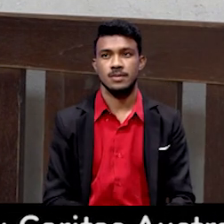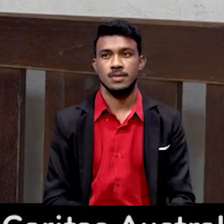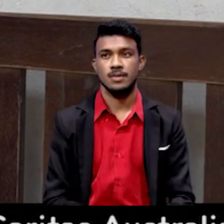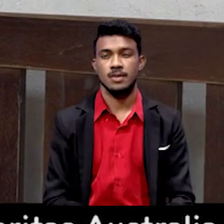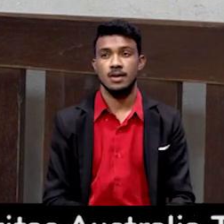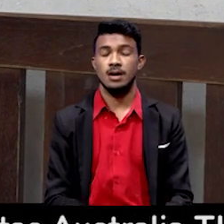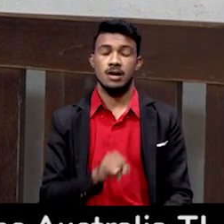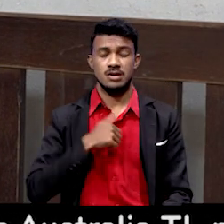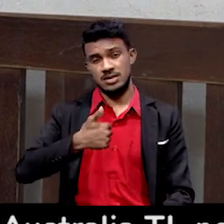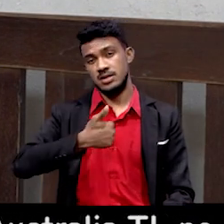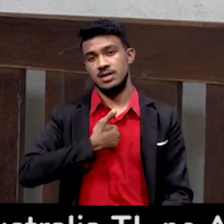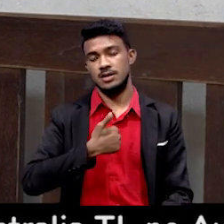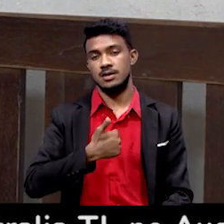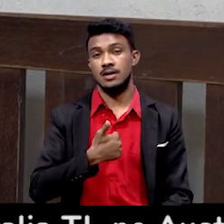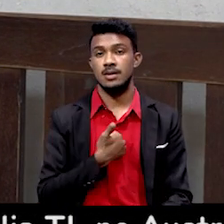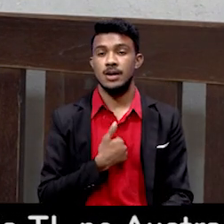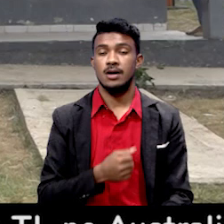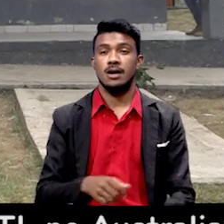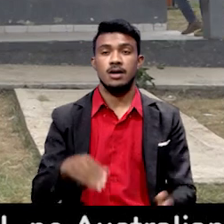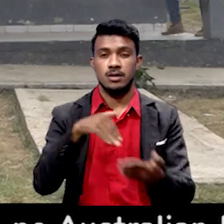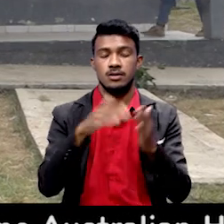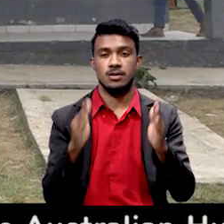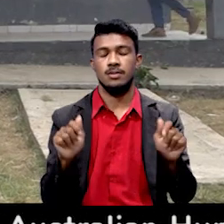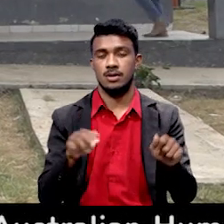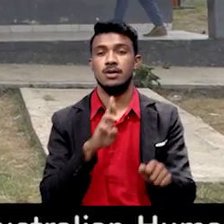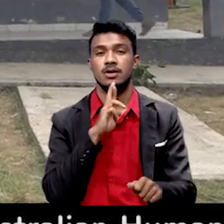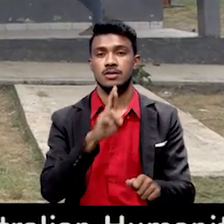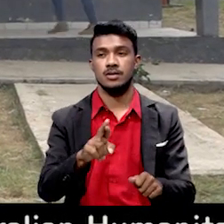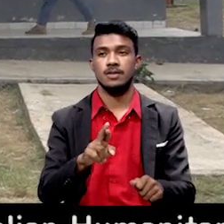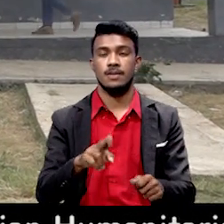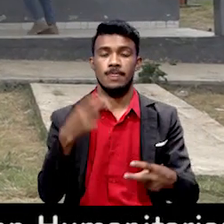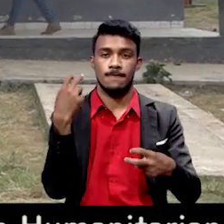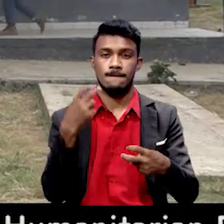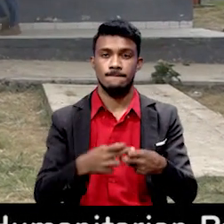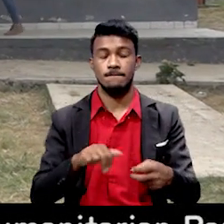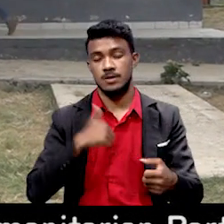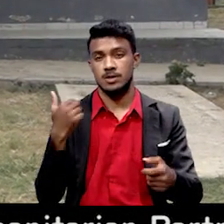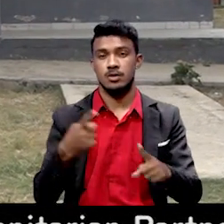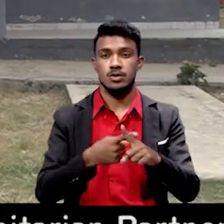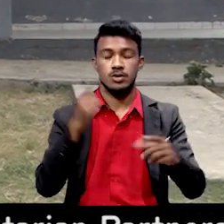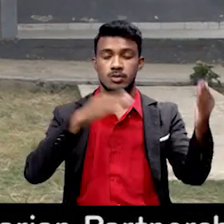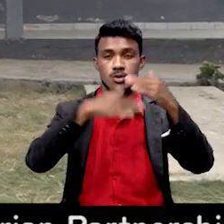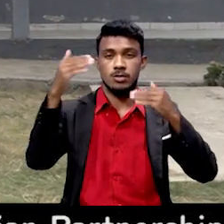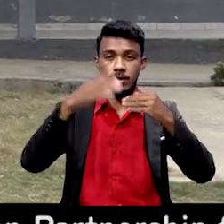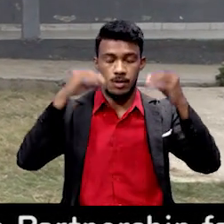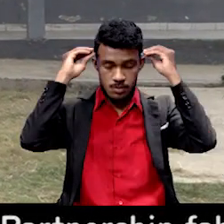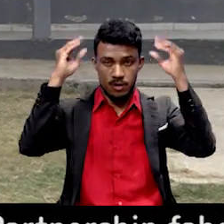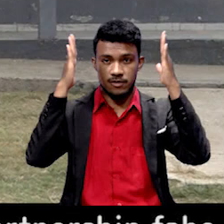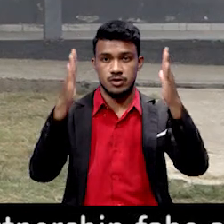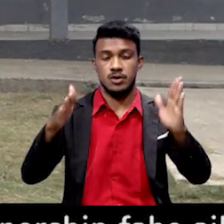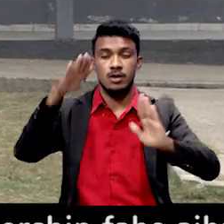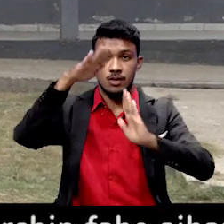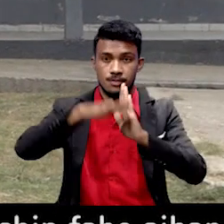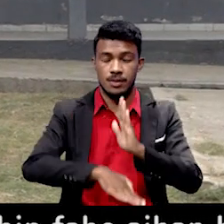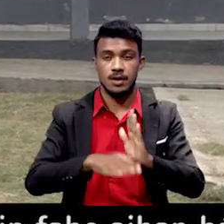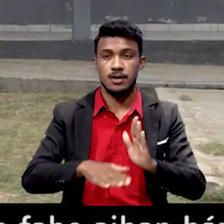Incentiva alunos e também tem resultado de bem na ponto de vista selo, o se problema professor, quando ba menos lhe em